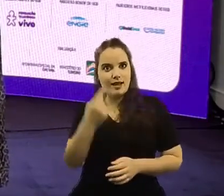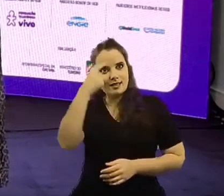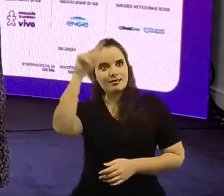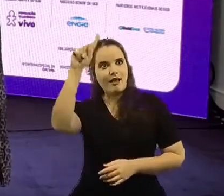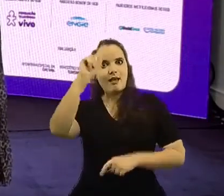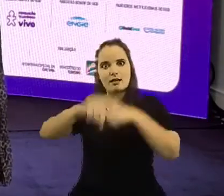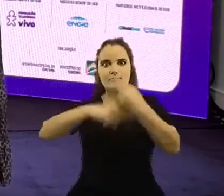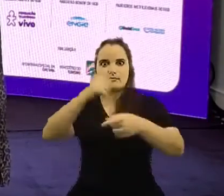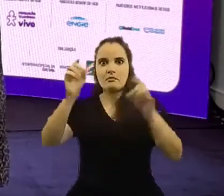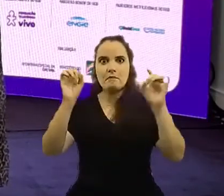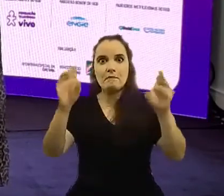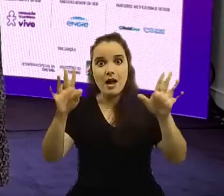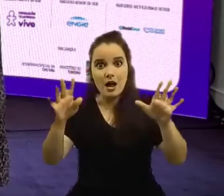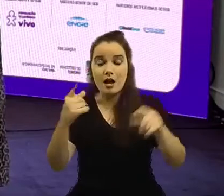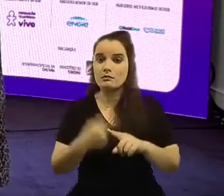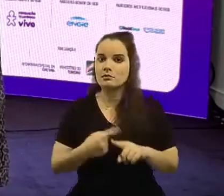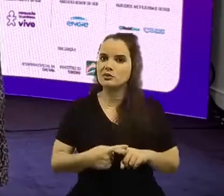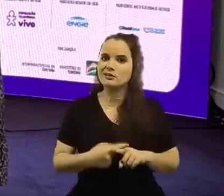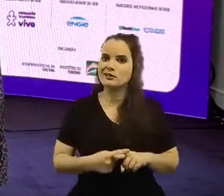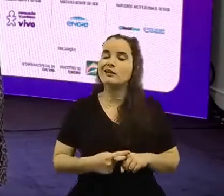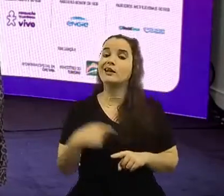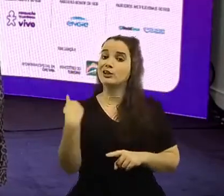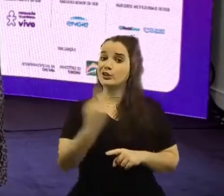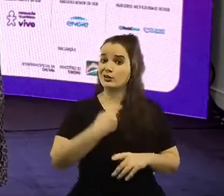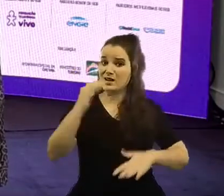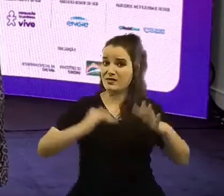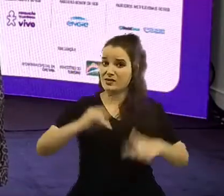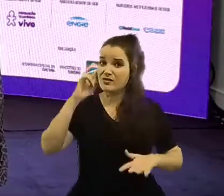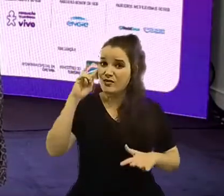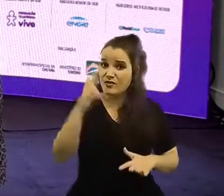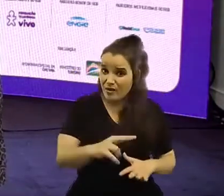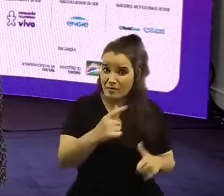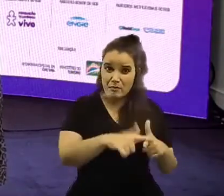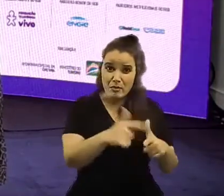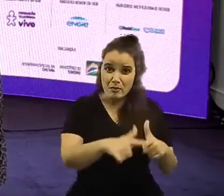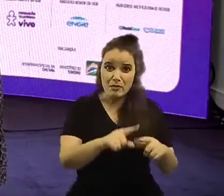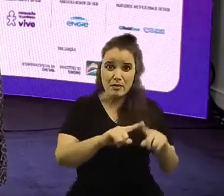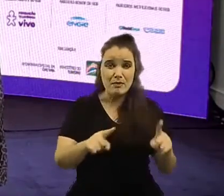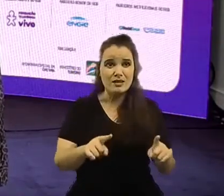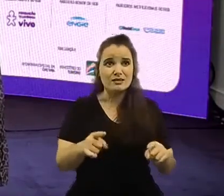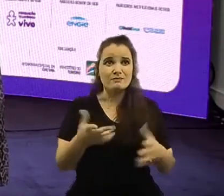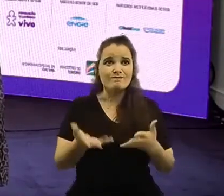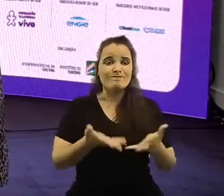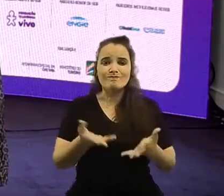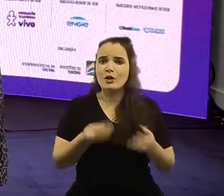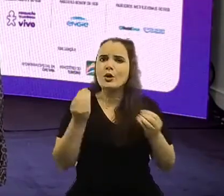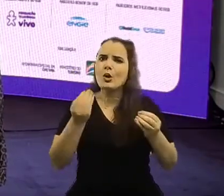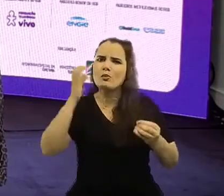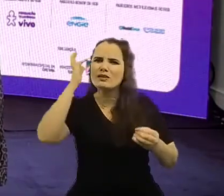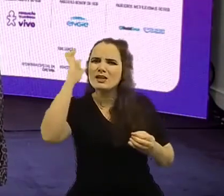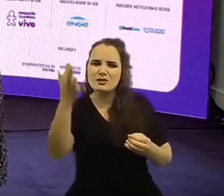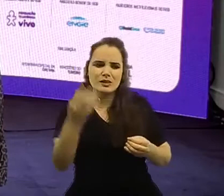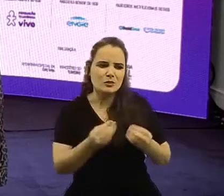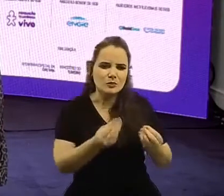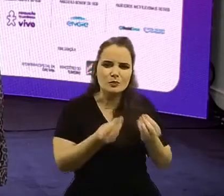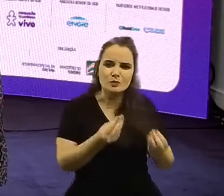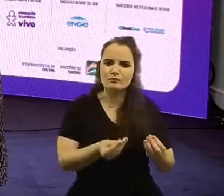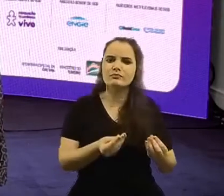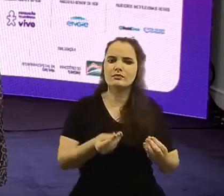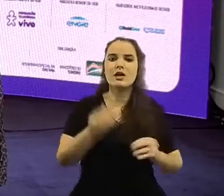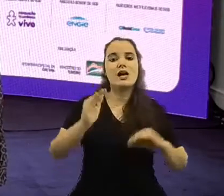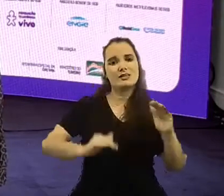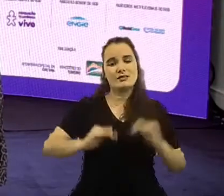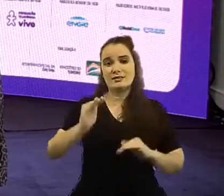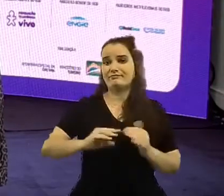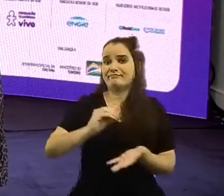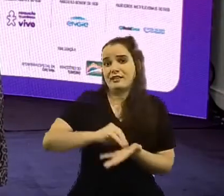solução, consegue achar uma solução, mas a gente sabe que o mais difícil é botar a mão na massa e fazer acontecer. Então, eu queria parabenizar todo mundo que